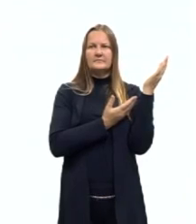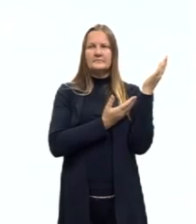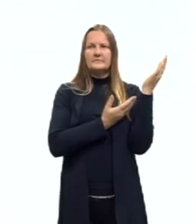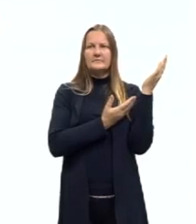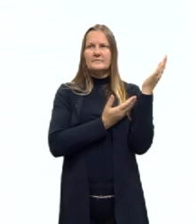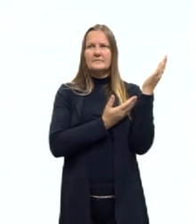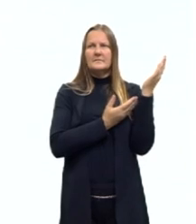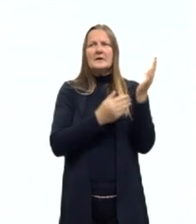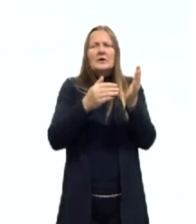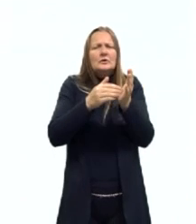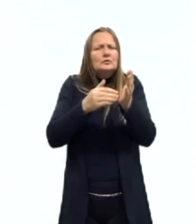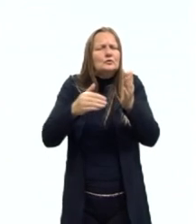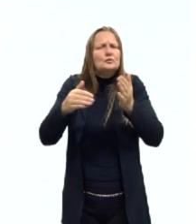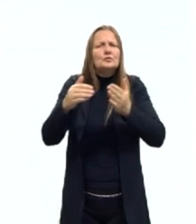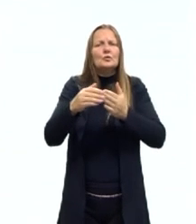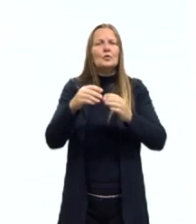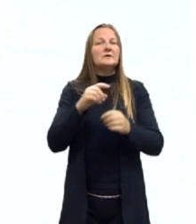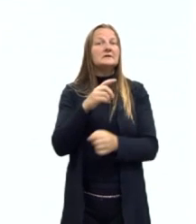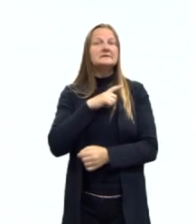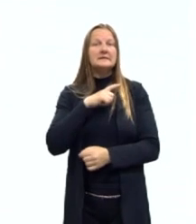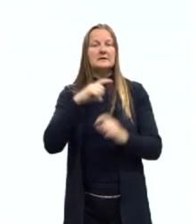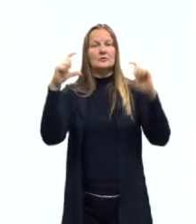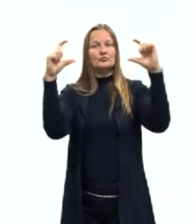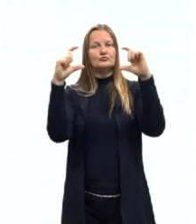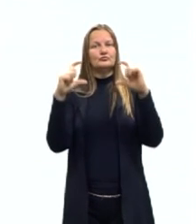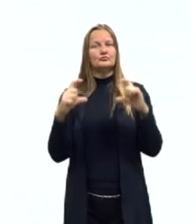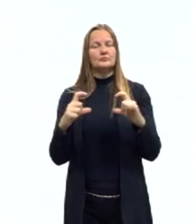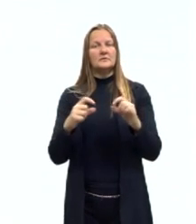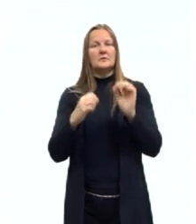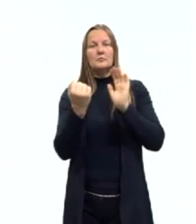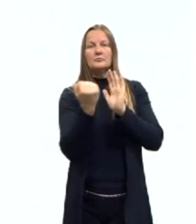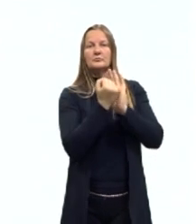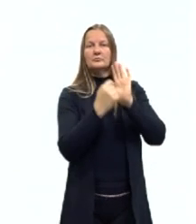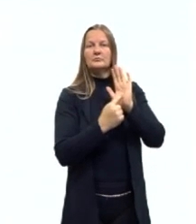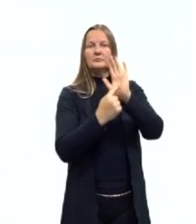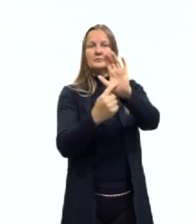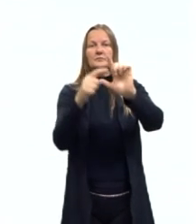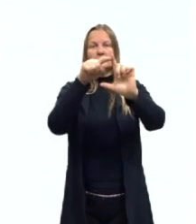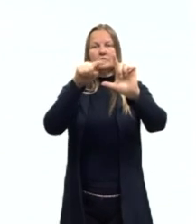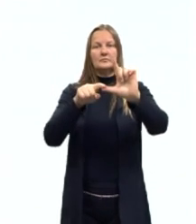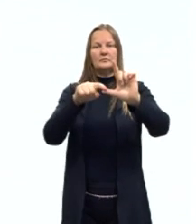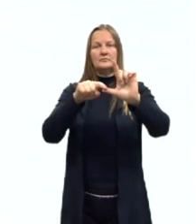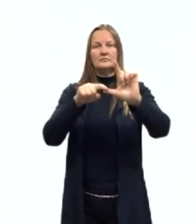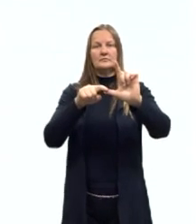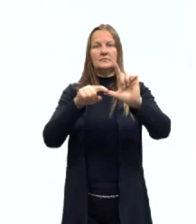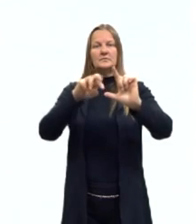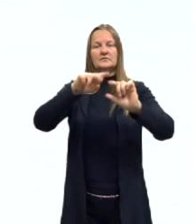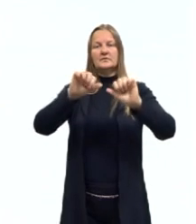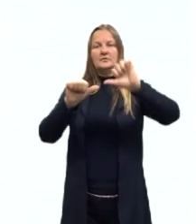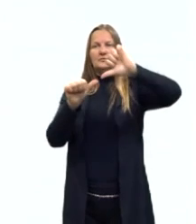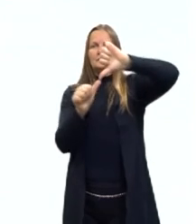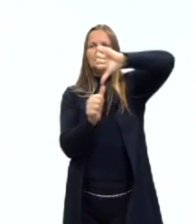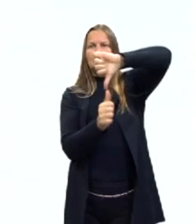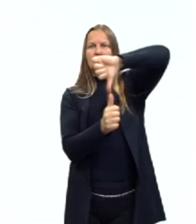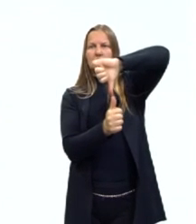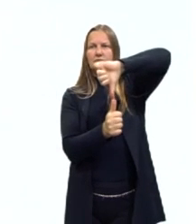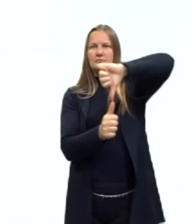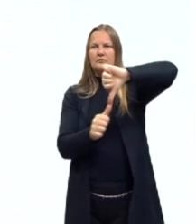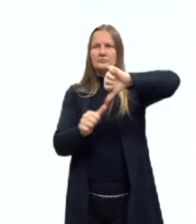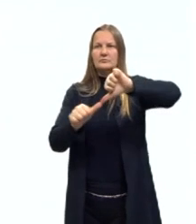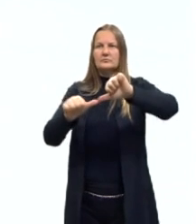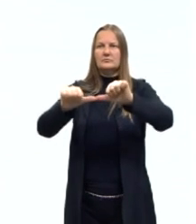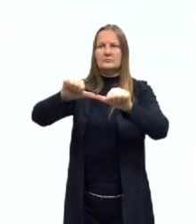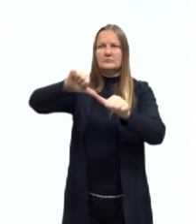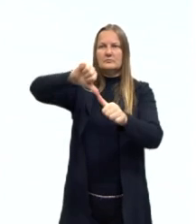nós escreveremos uma expressão que simboliza o ângulo em diferentes voltas do Círculo trigonométrico